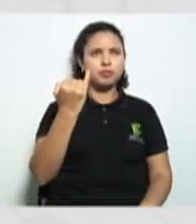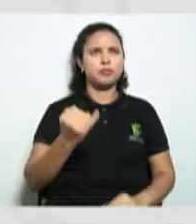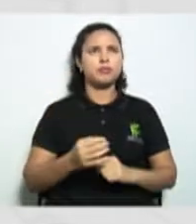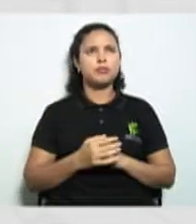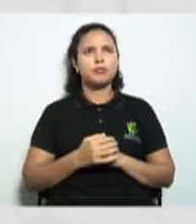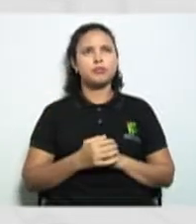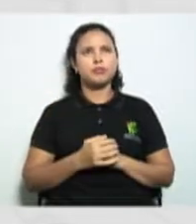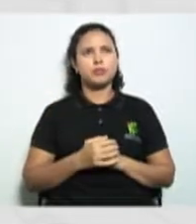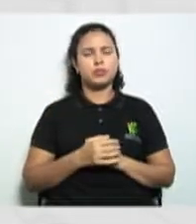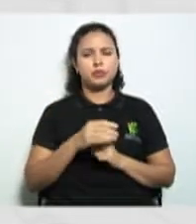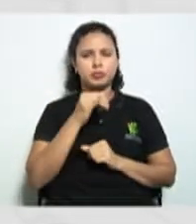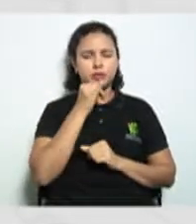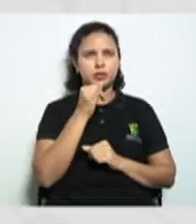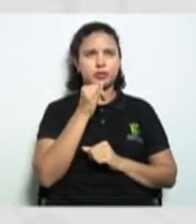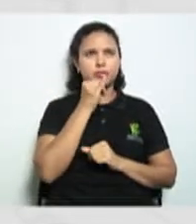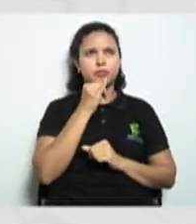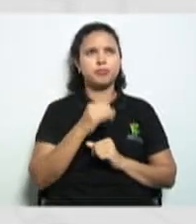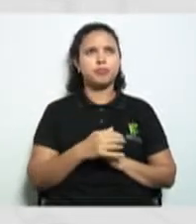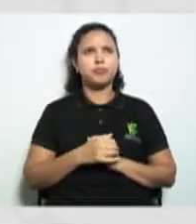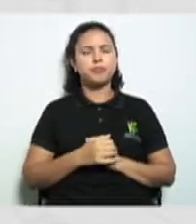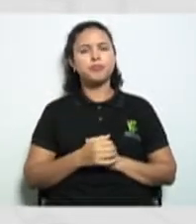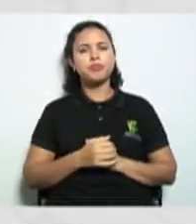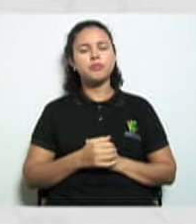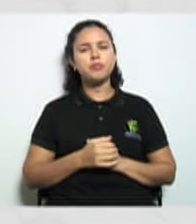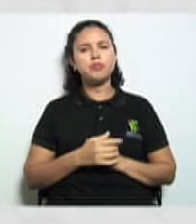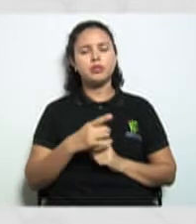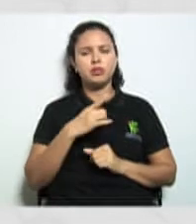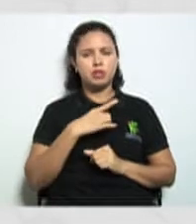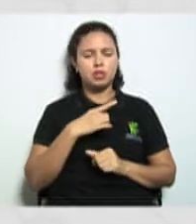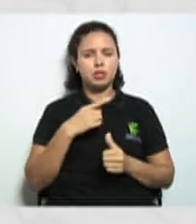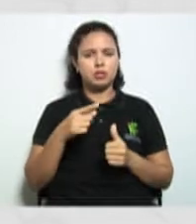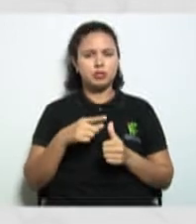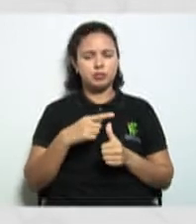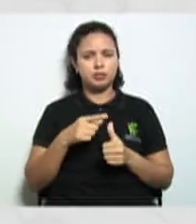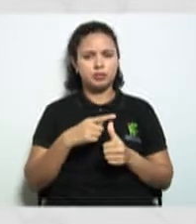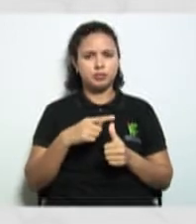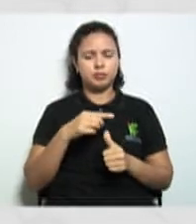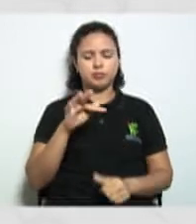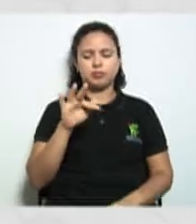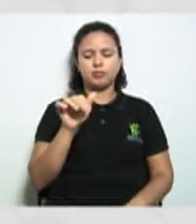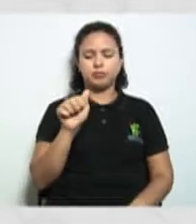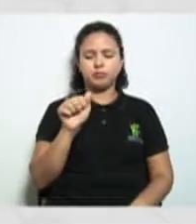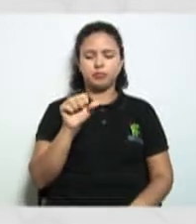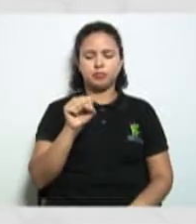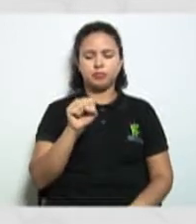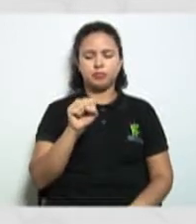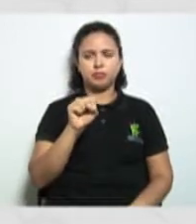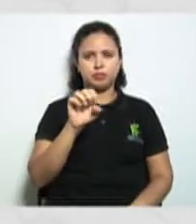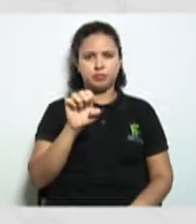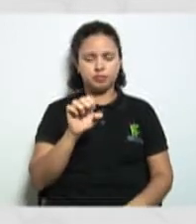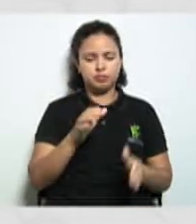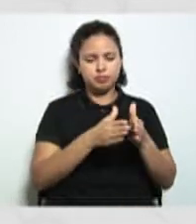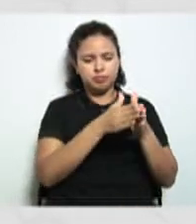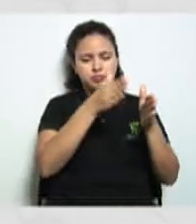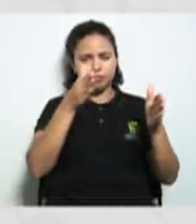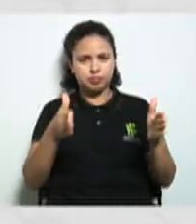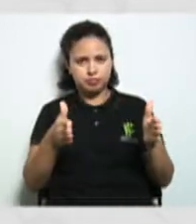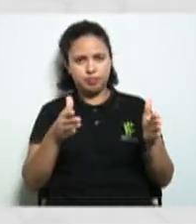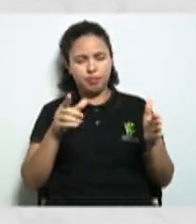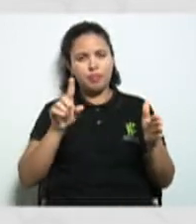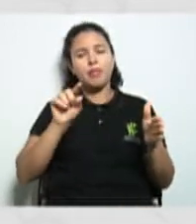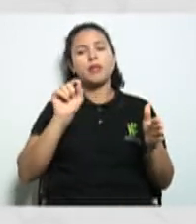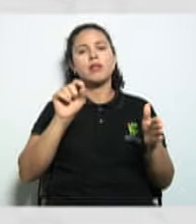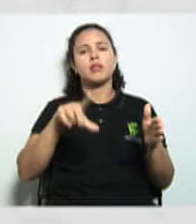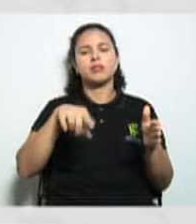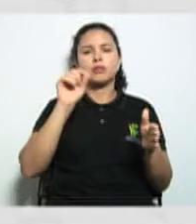exemplo, aqui a gente tem a primeira fase, que a gente especifica assim, que é a definição do tema